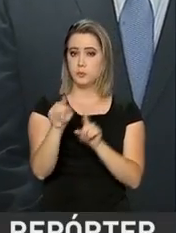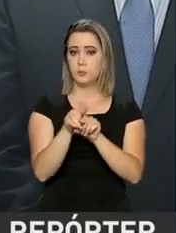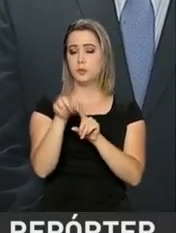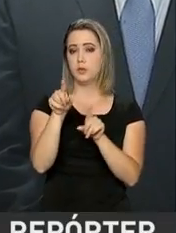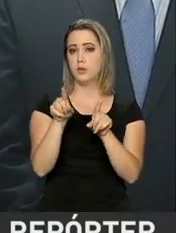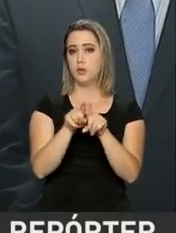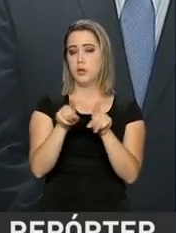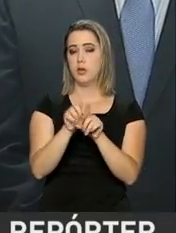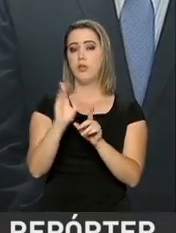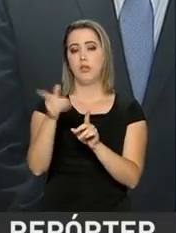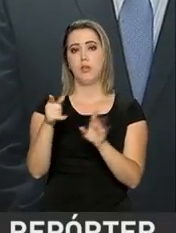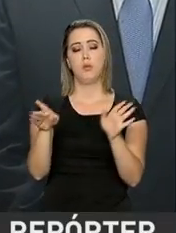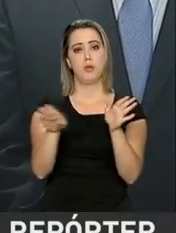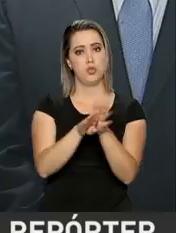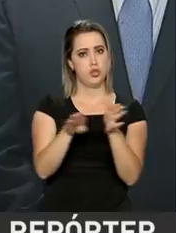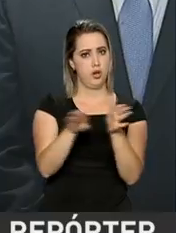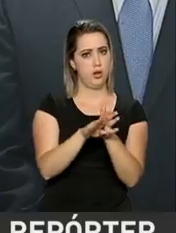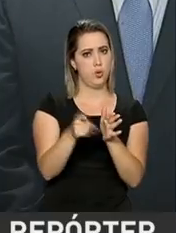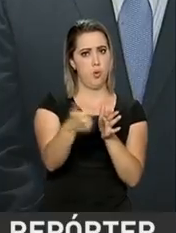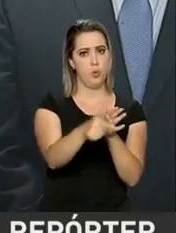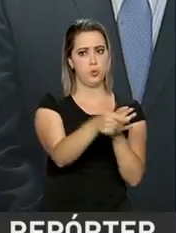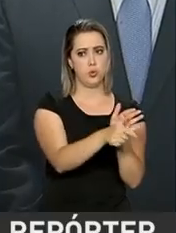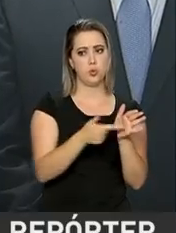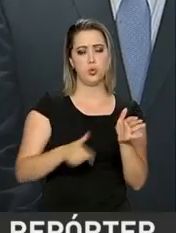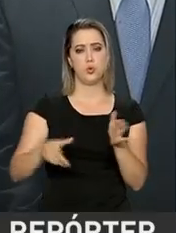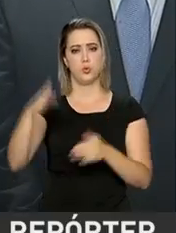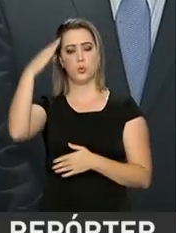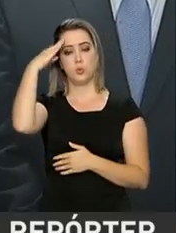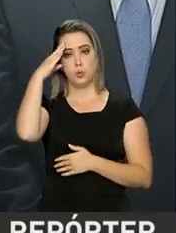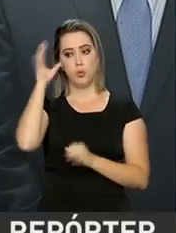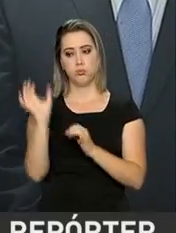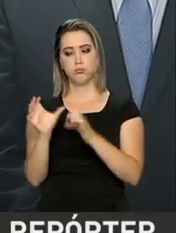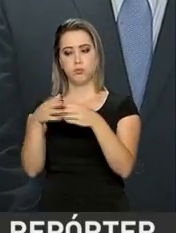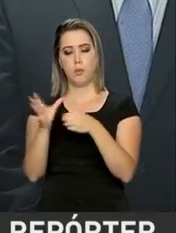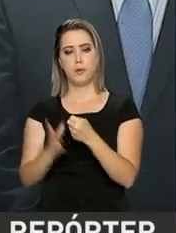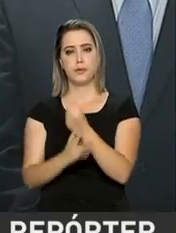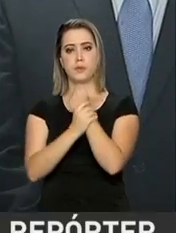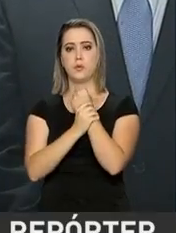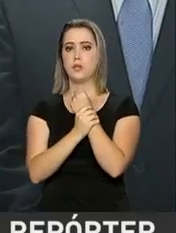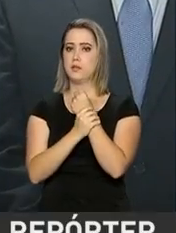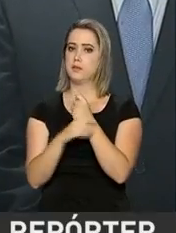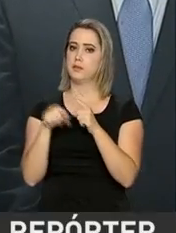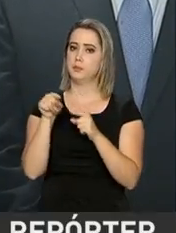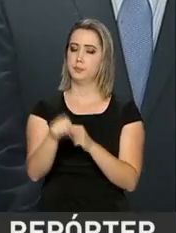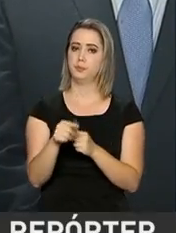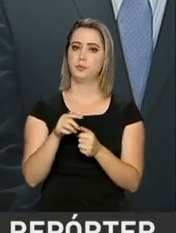logo mais estão chegando tropas para assegurar que